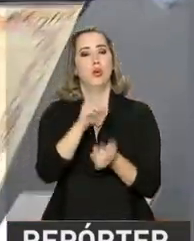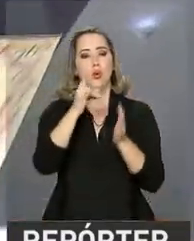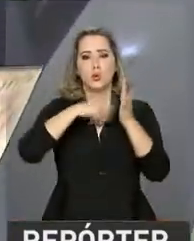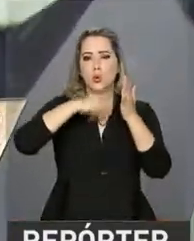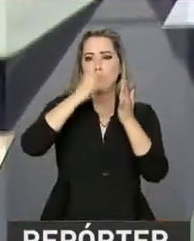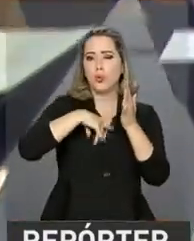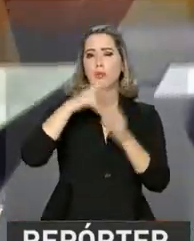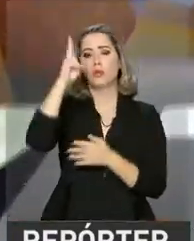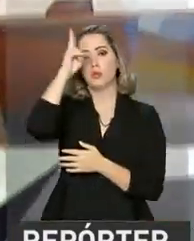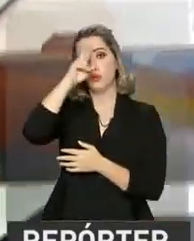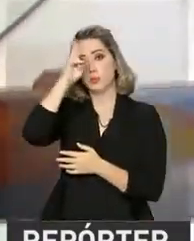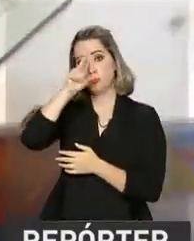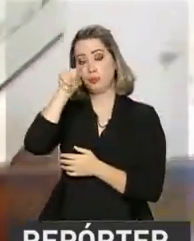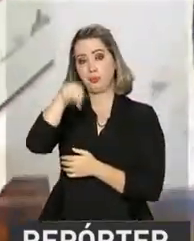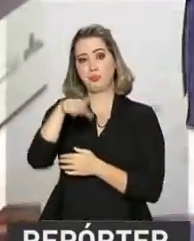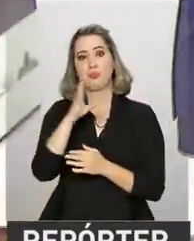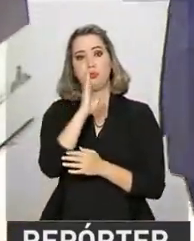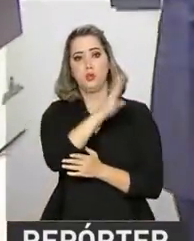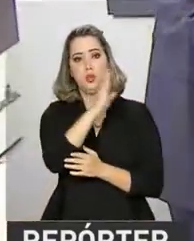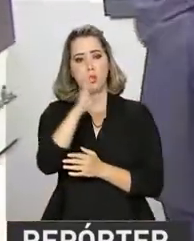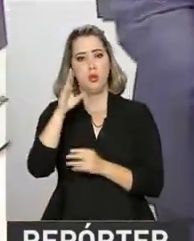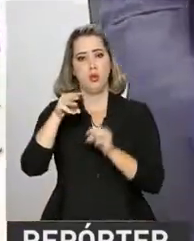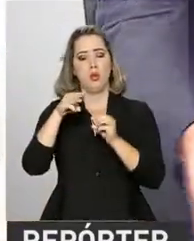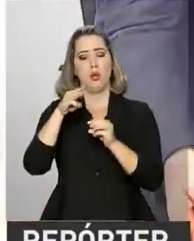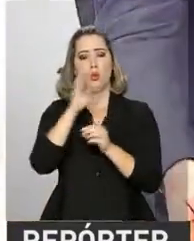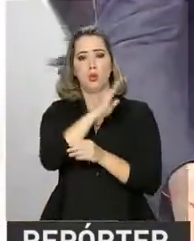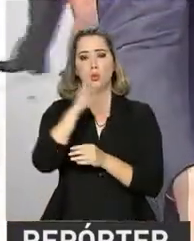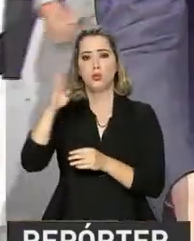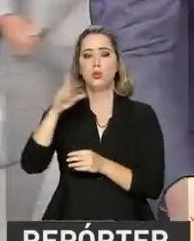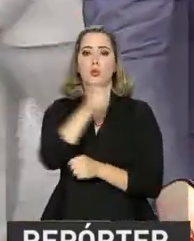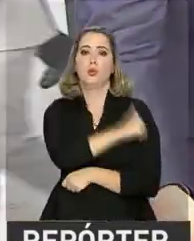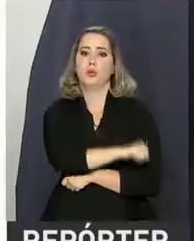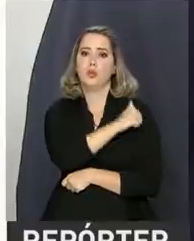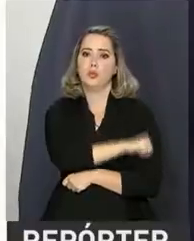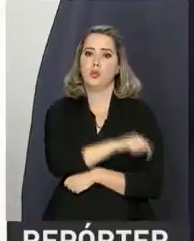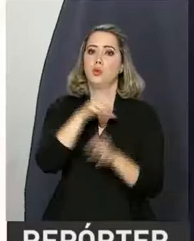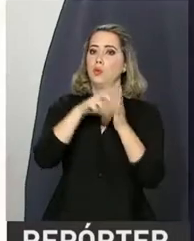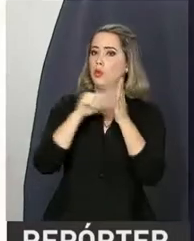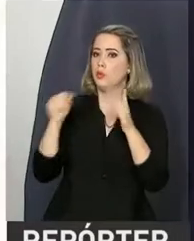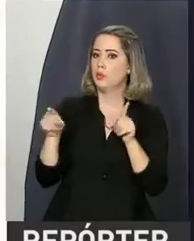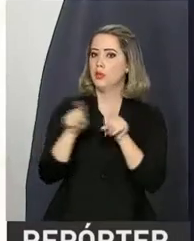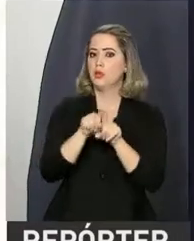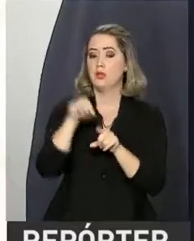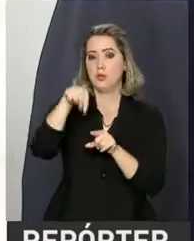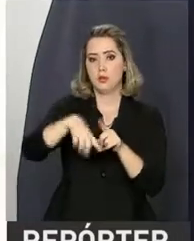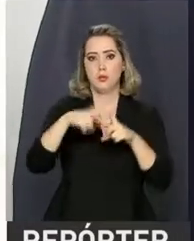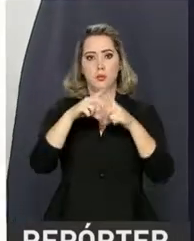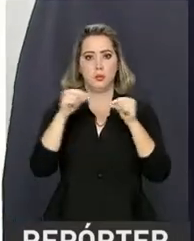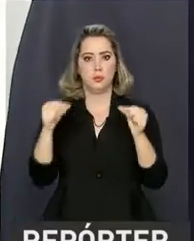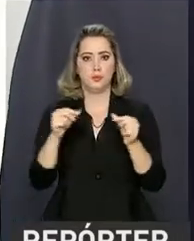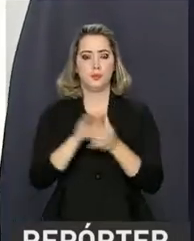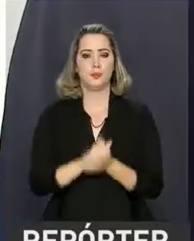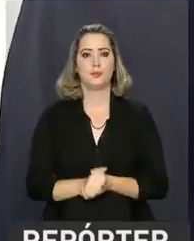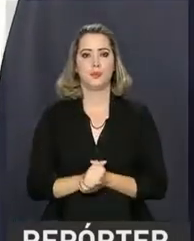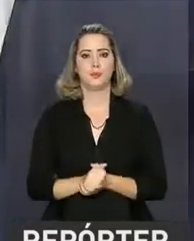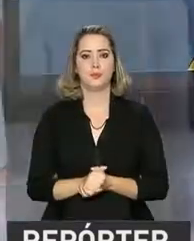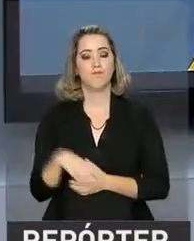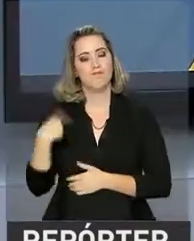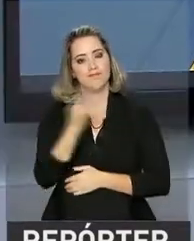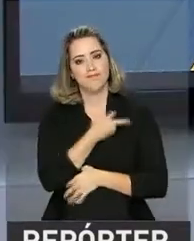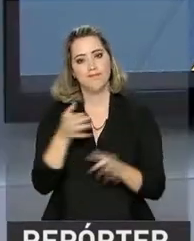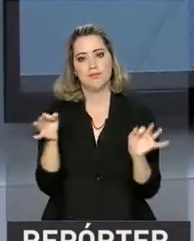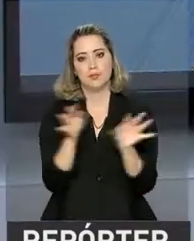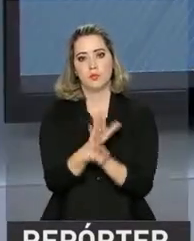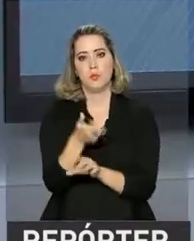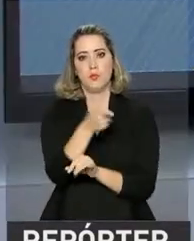arquivo nacional do rio de janeiro da biblioteca do palácio planalto e do arquivo público do distrito federal e nós ficamos